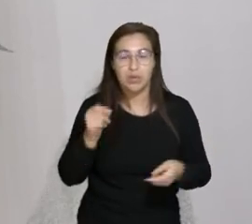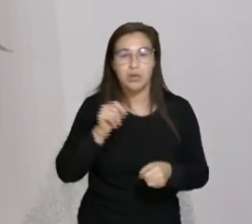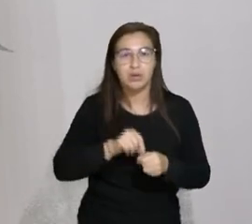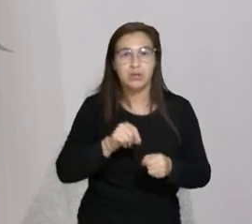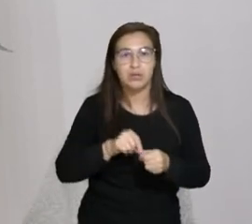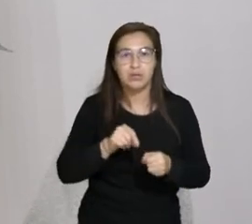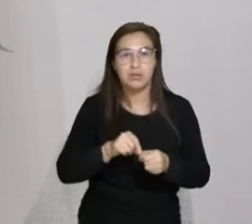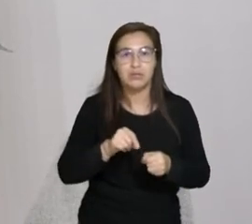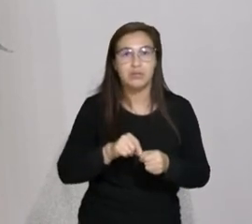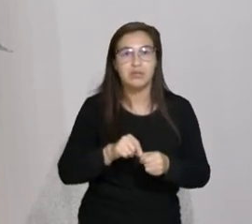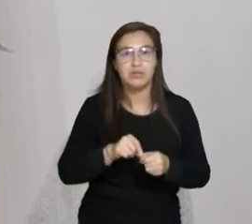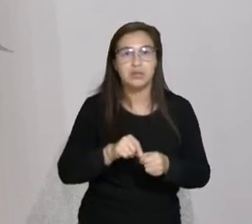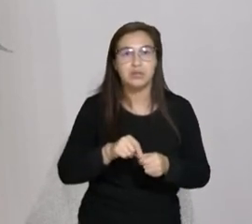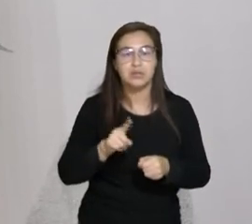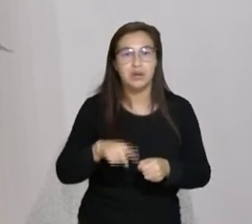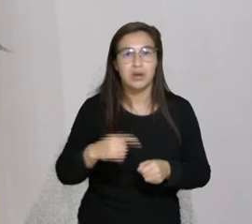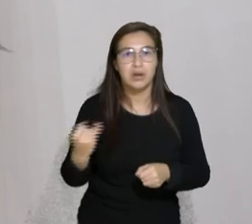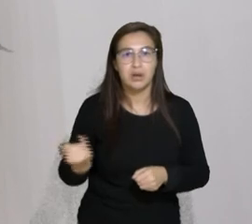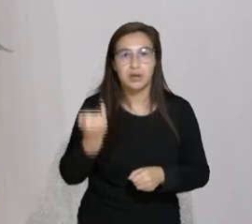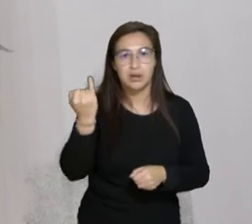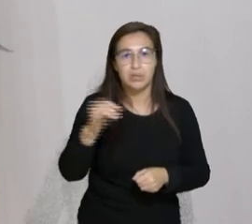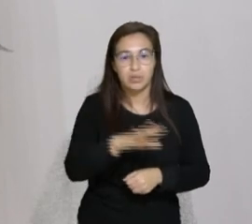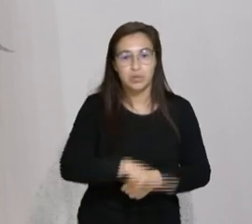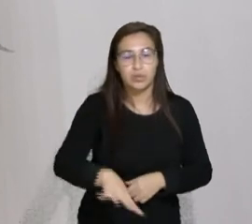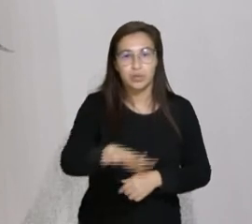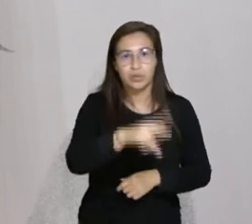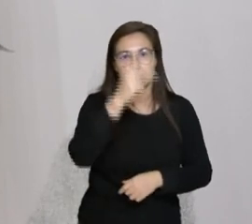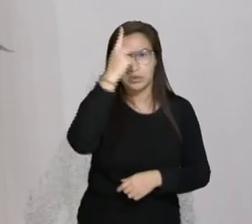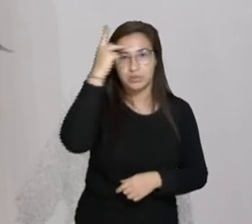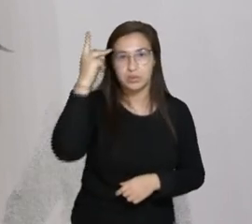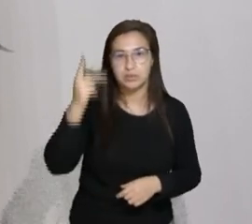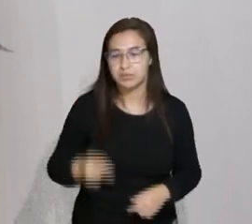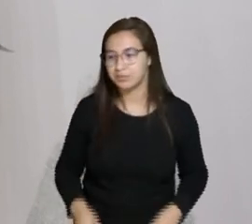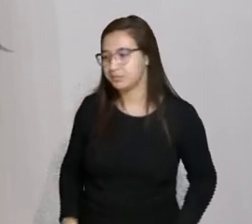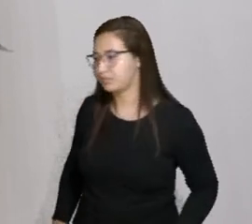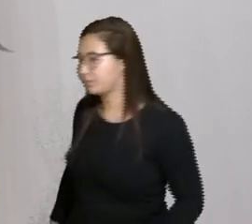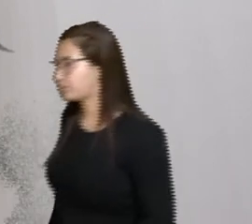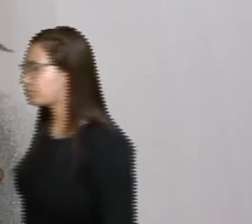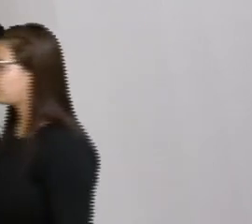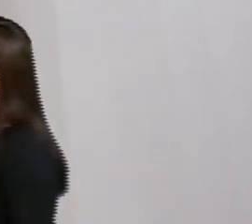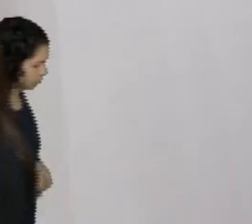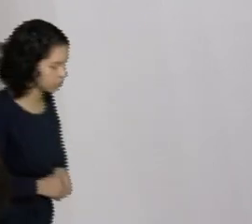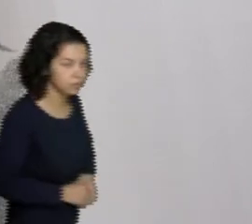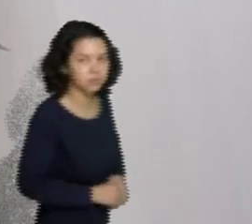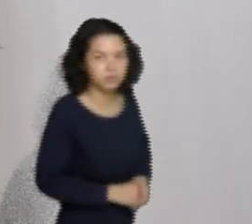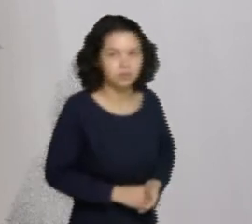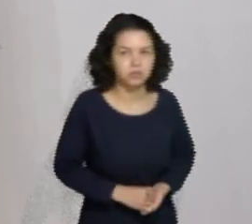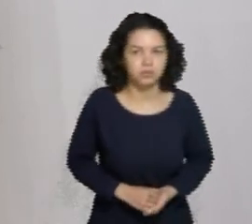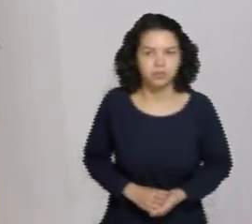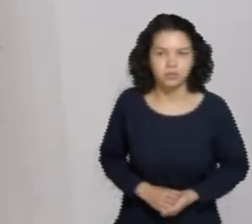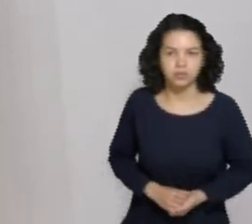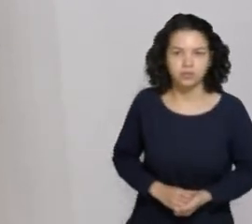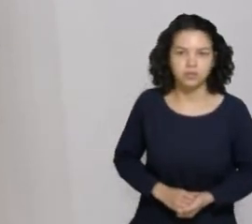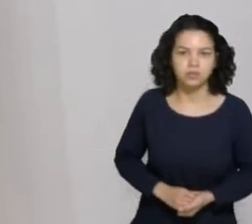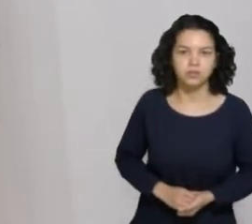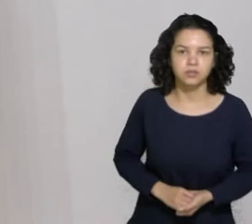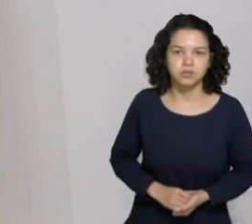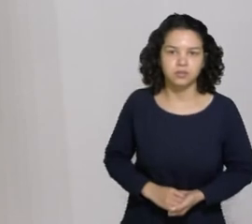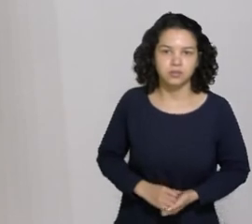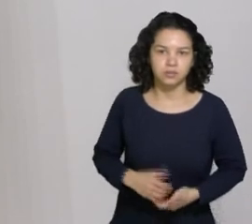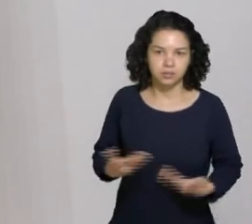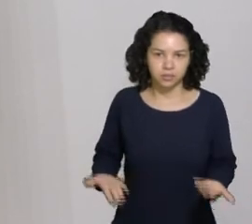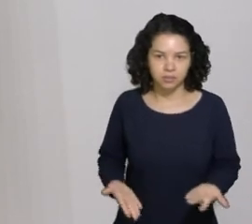que são é importante para toda a nossa região o Tom sem palavra para silêncio